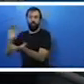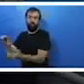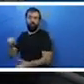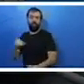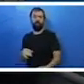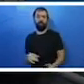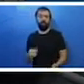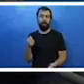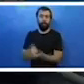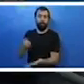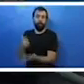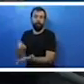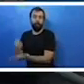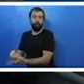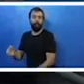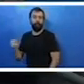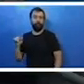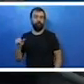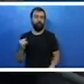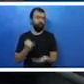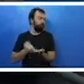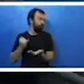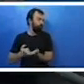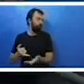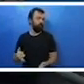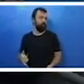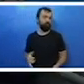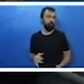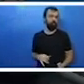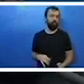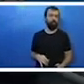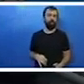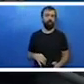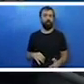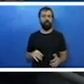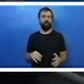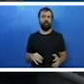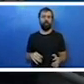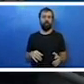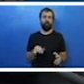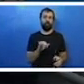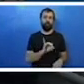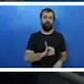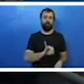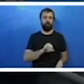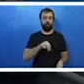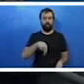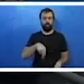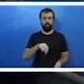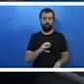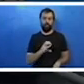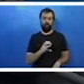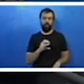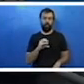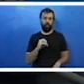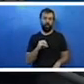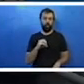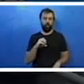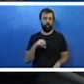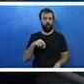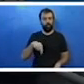Os inconfidentes foram um grupo de pessoas ali das regiões das minas que começaram a achar